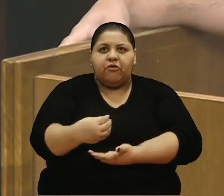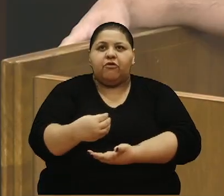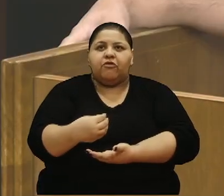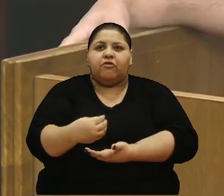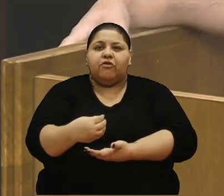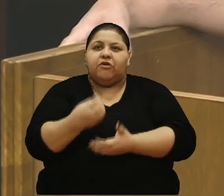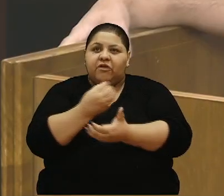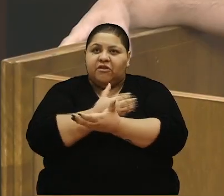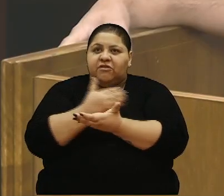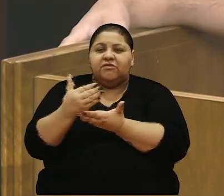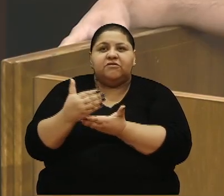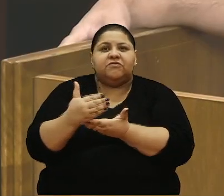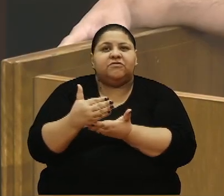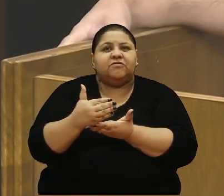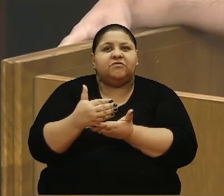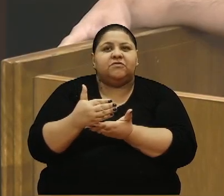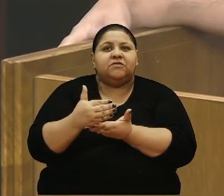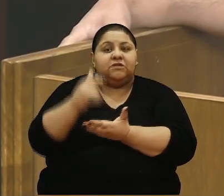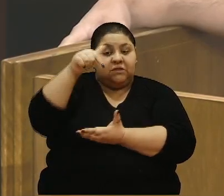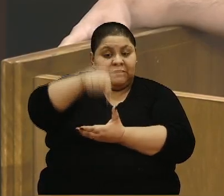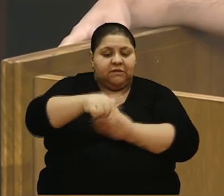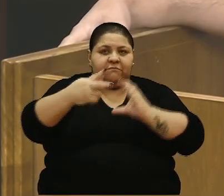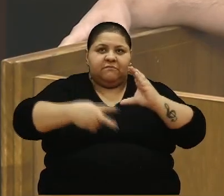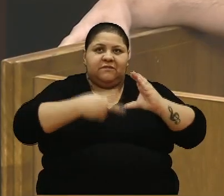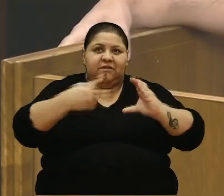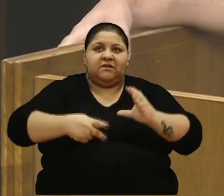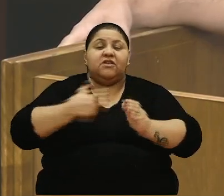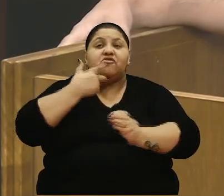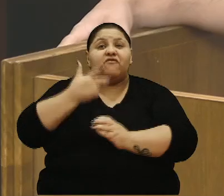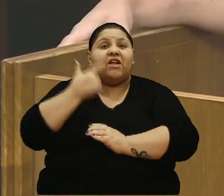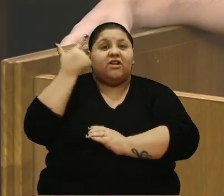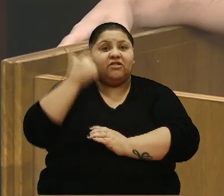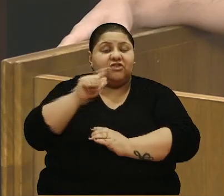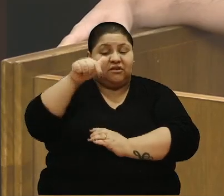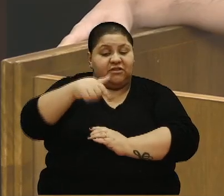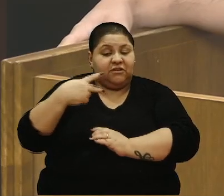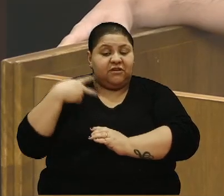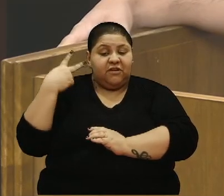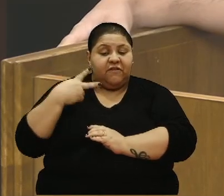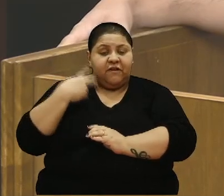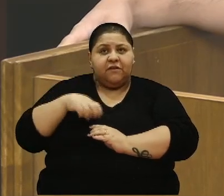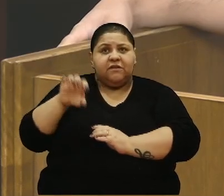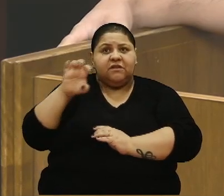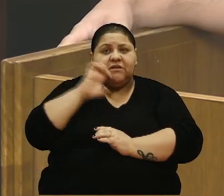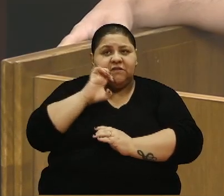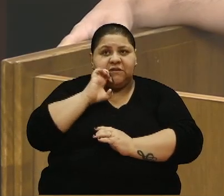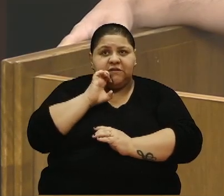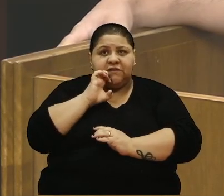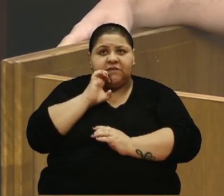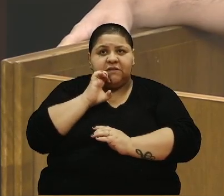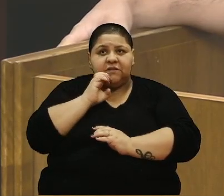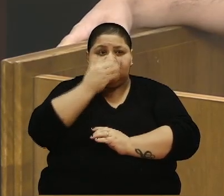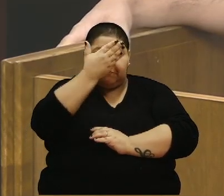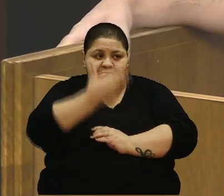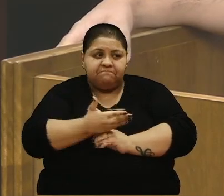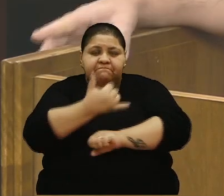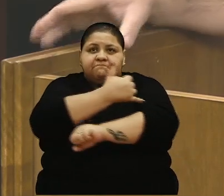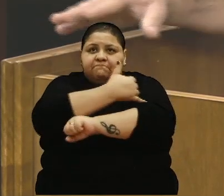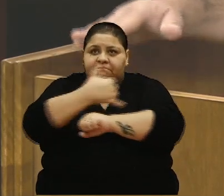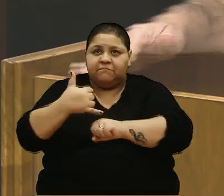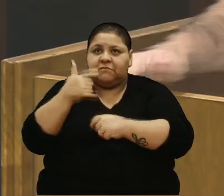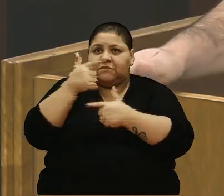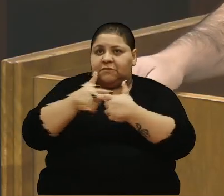são oriundas daqui. E eu falo mais uma vez, e está aqui a vereadora Estela, né, vereadora Estela, a senhora que passou também por um